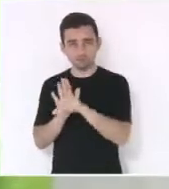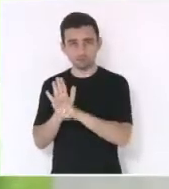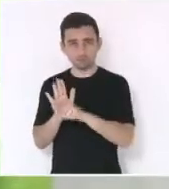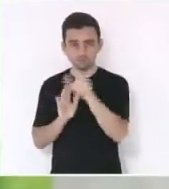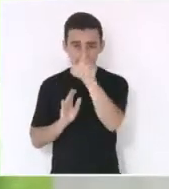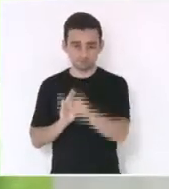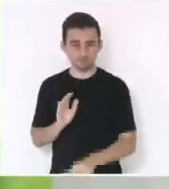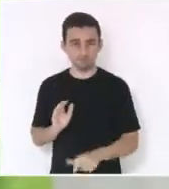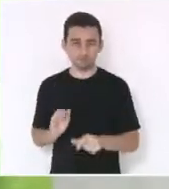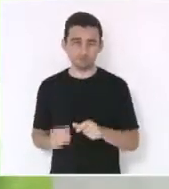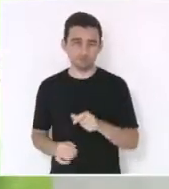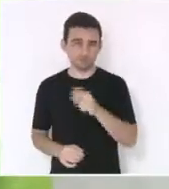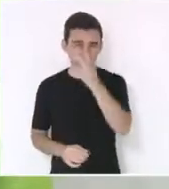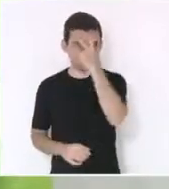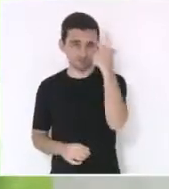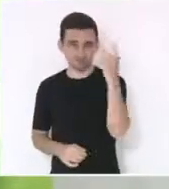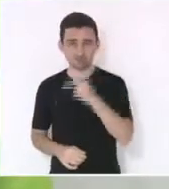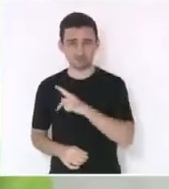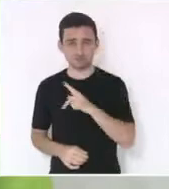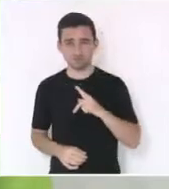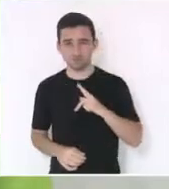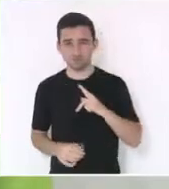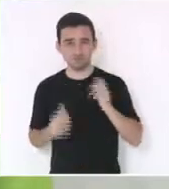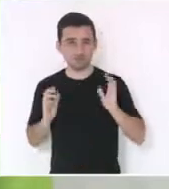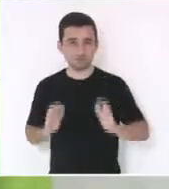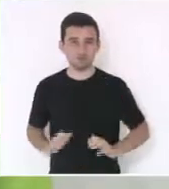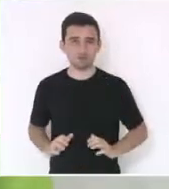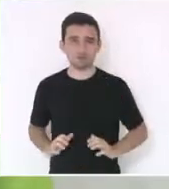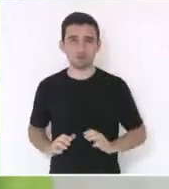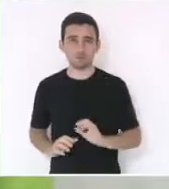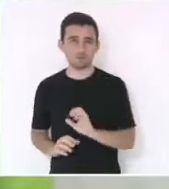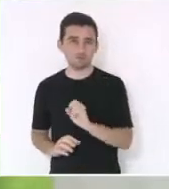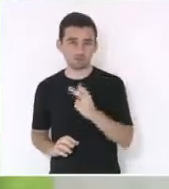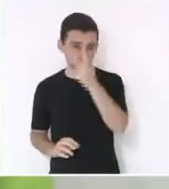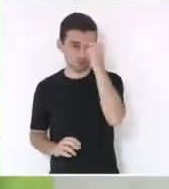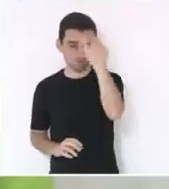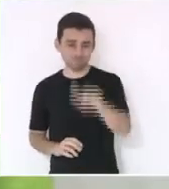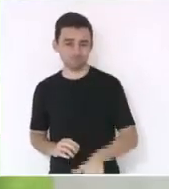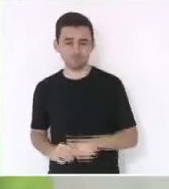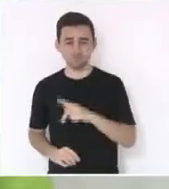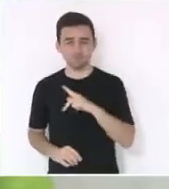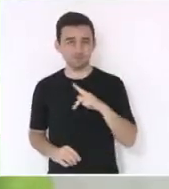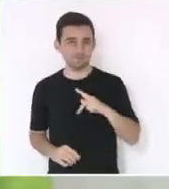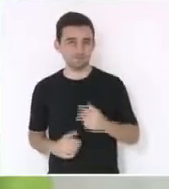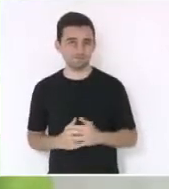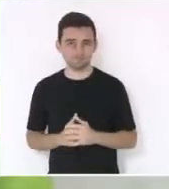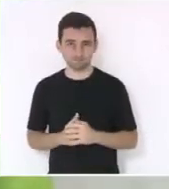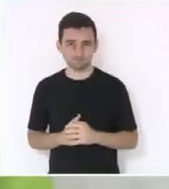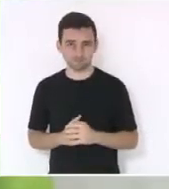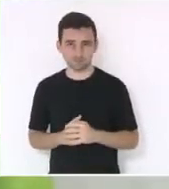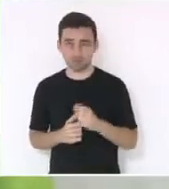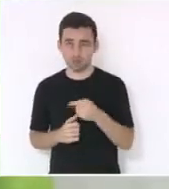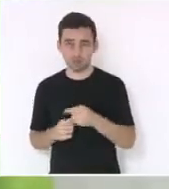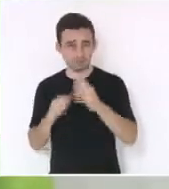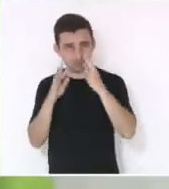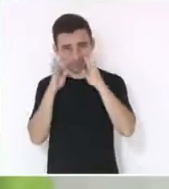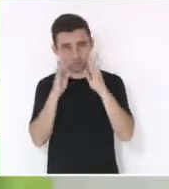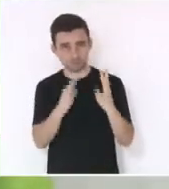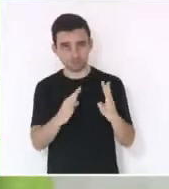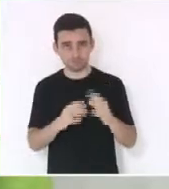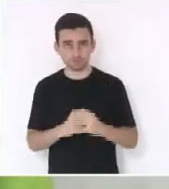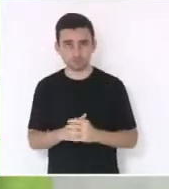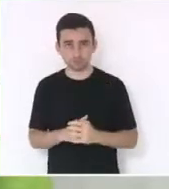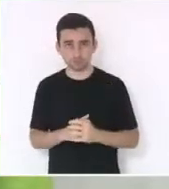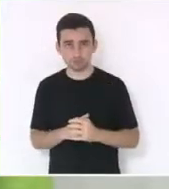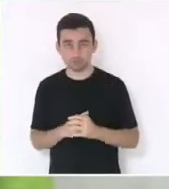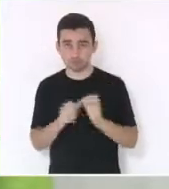homem público, enquanto cidadão, enquanto pessoa pública, de ouvir, de ser o